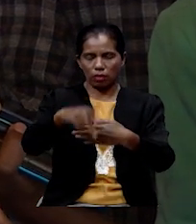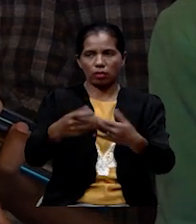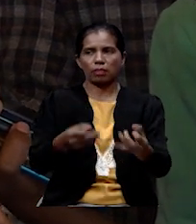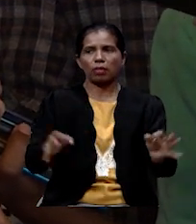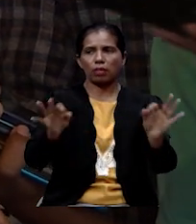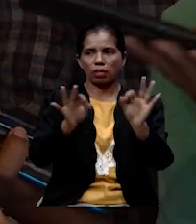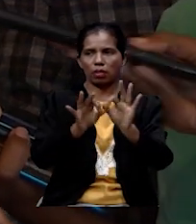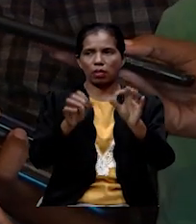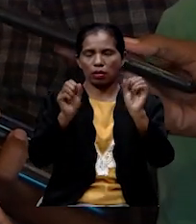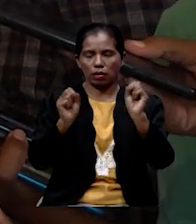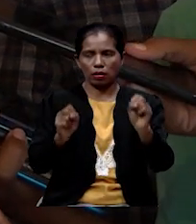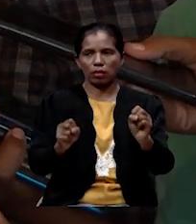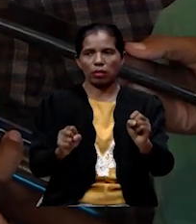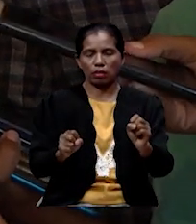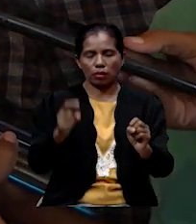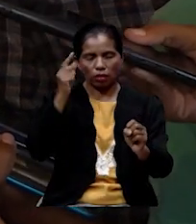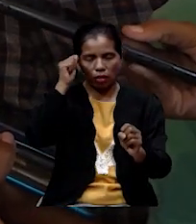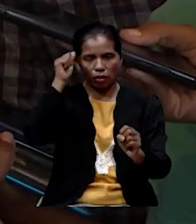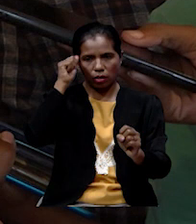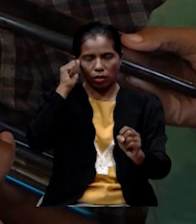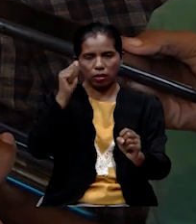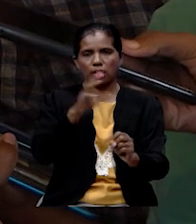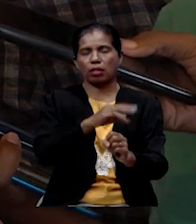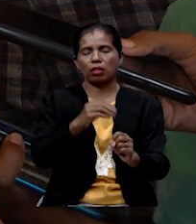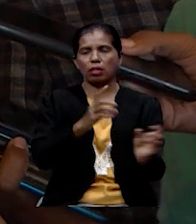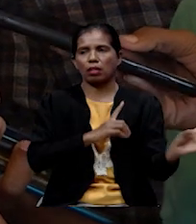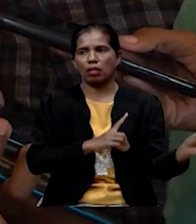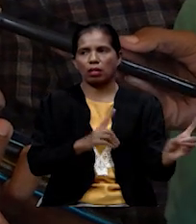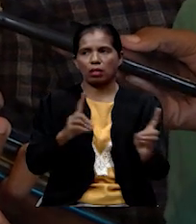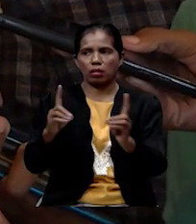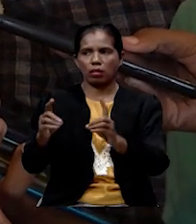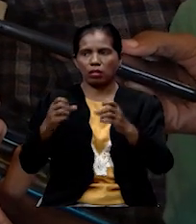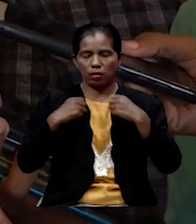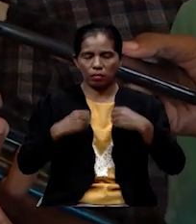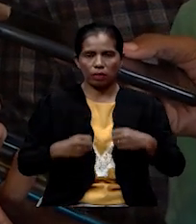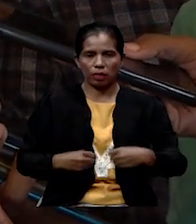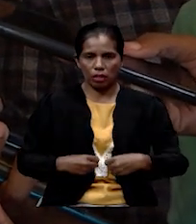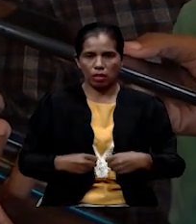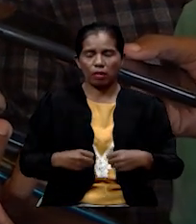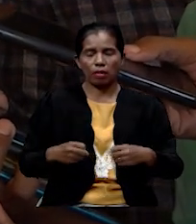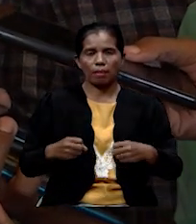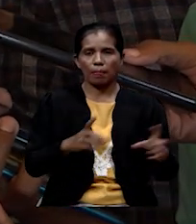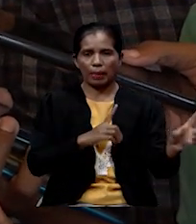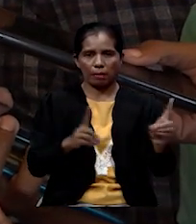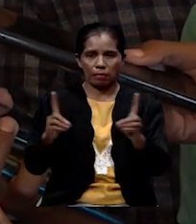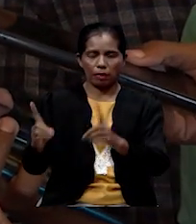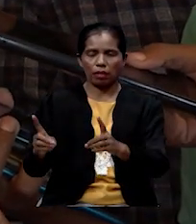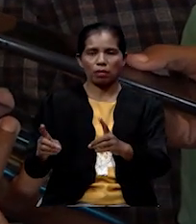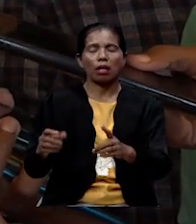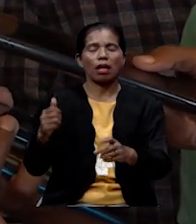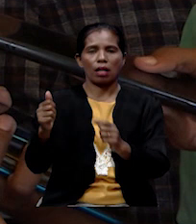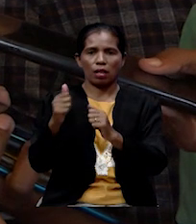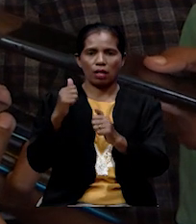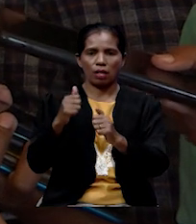atau bele analisa bai implementa sang aktividade sine liga ho presence recursos